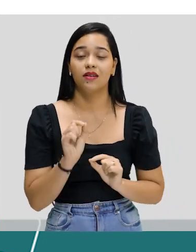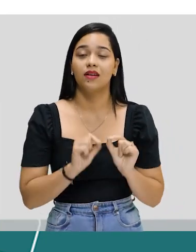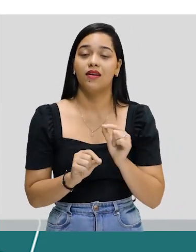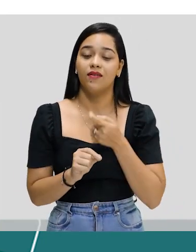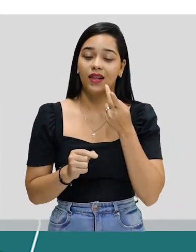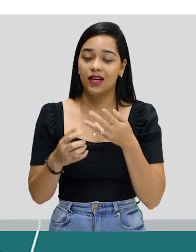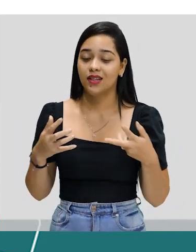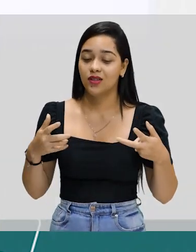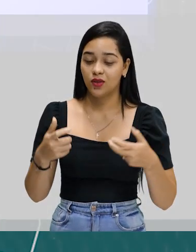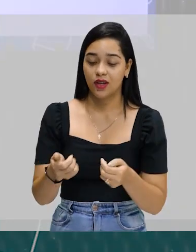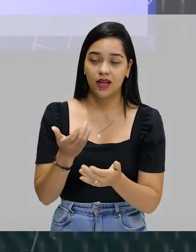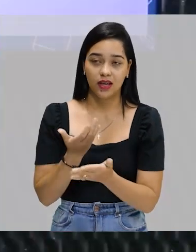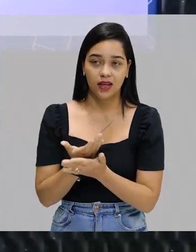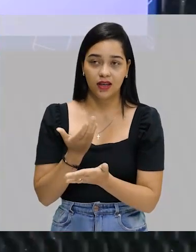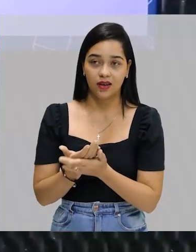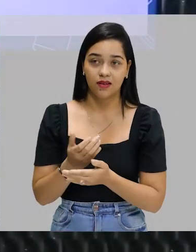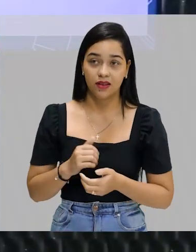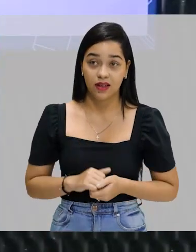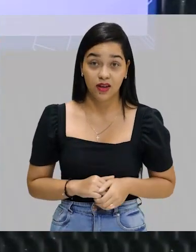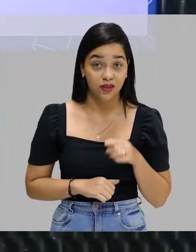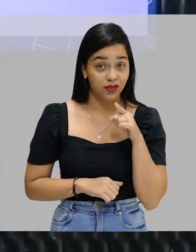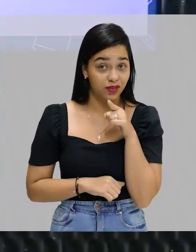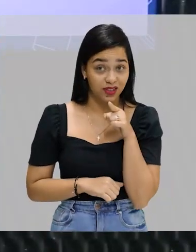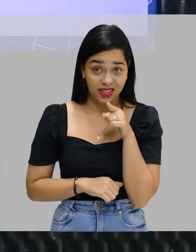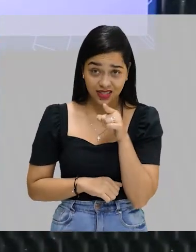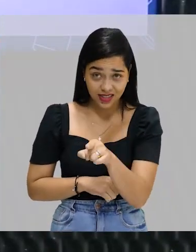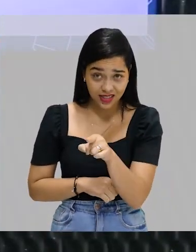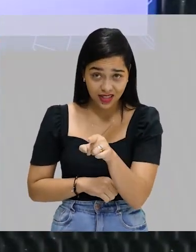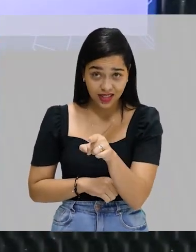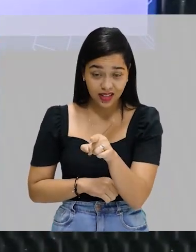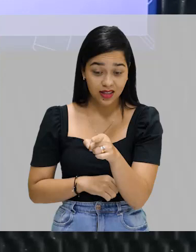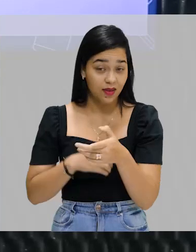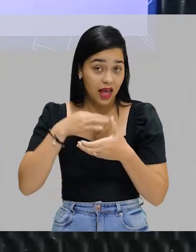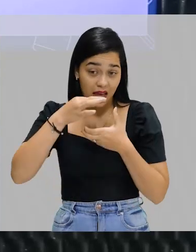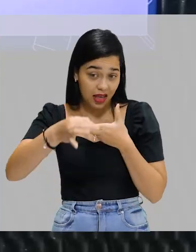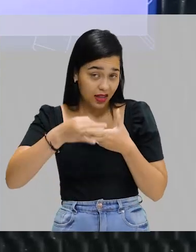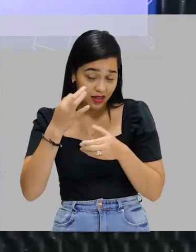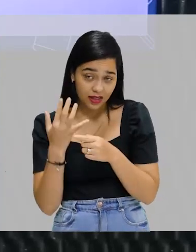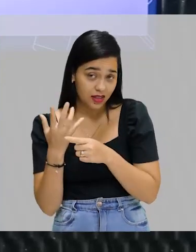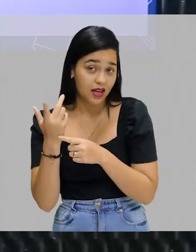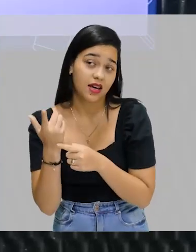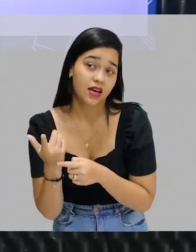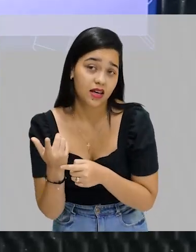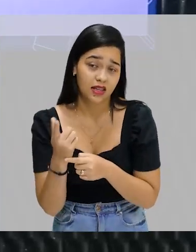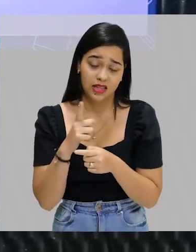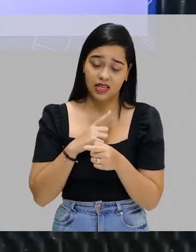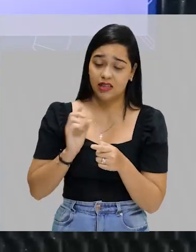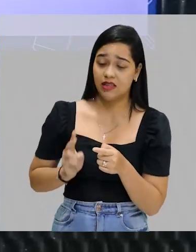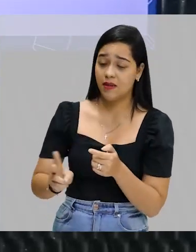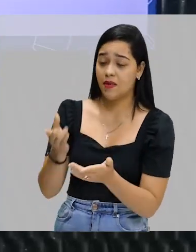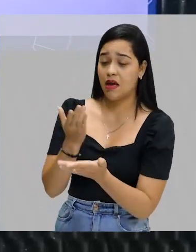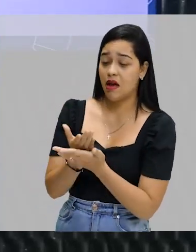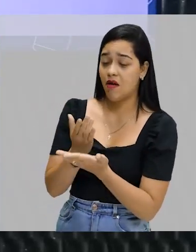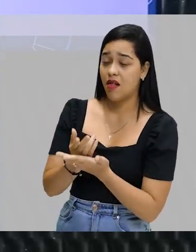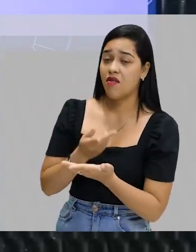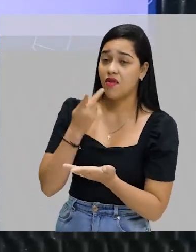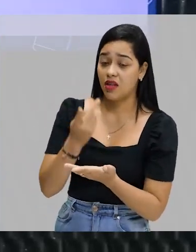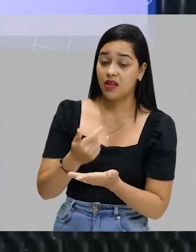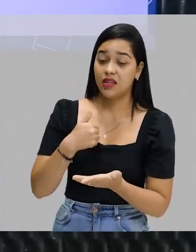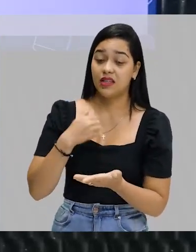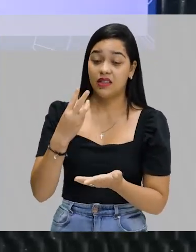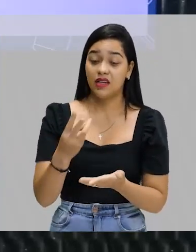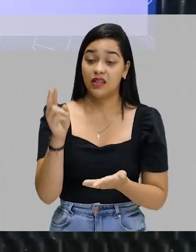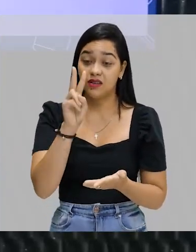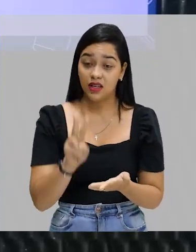em todas as aulas. Você não é crítico de arte. Nem que eu passe a aula inteira falando isso, eu vou repetir mais